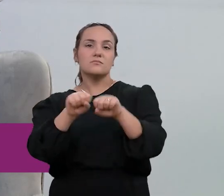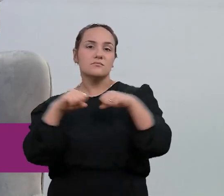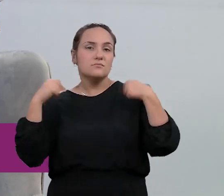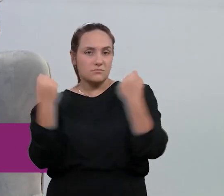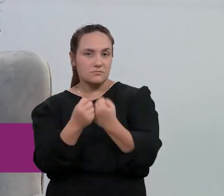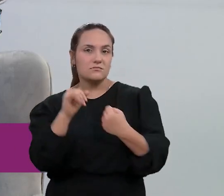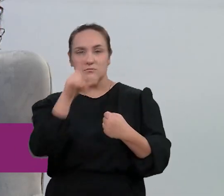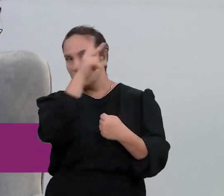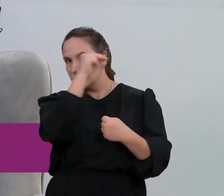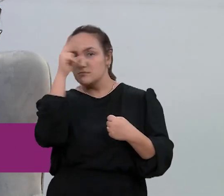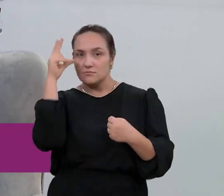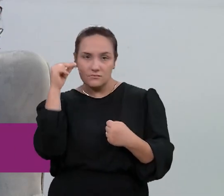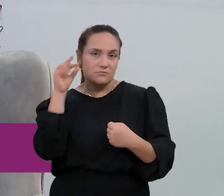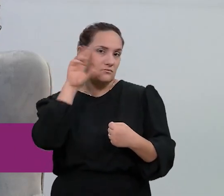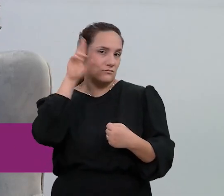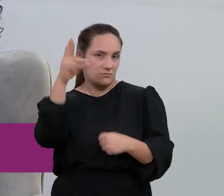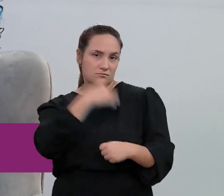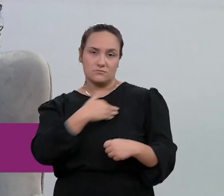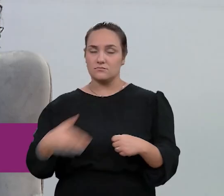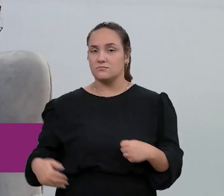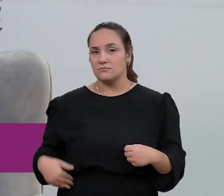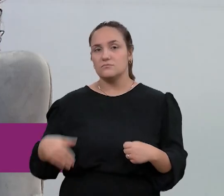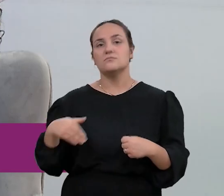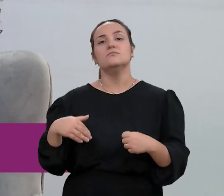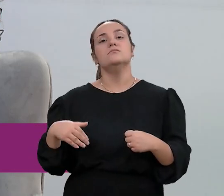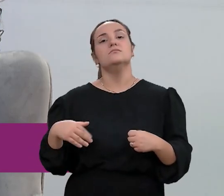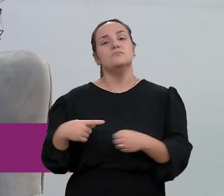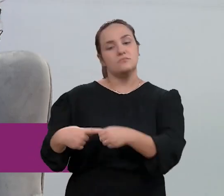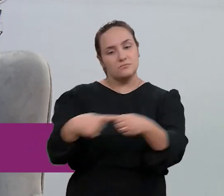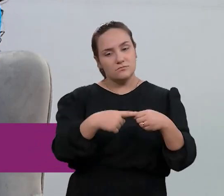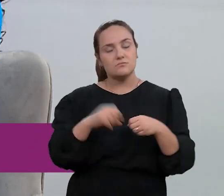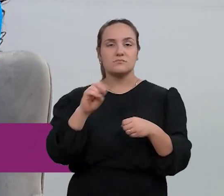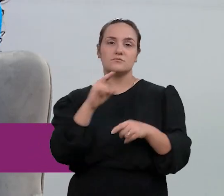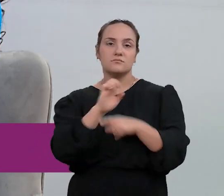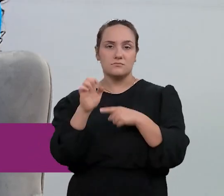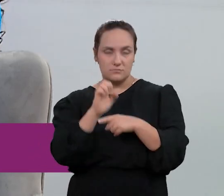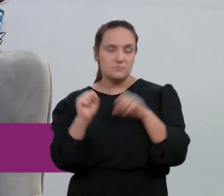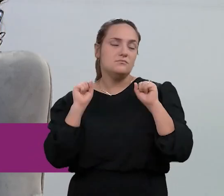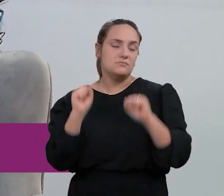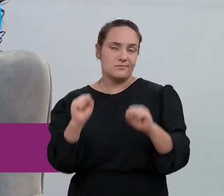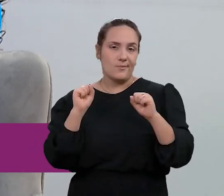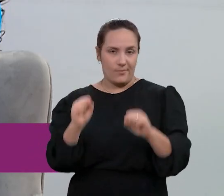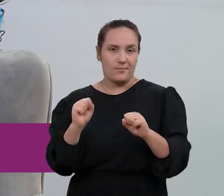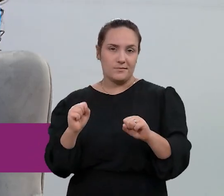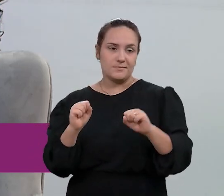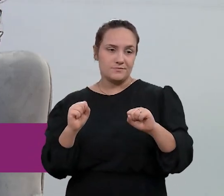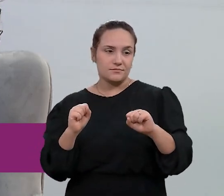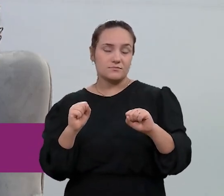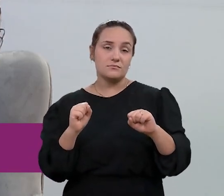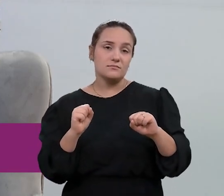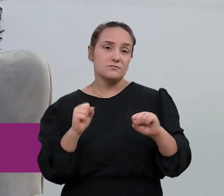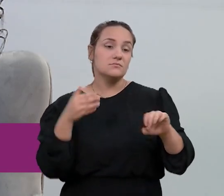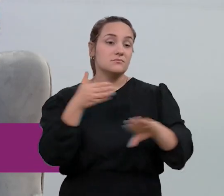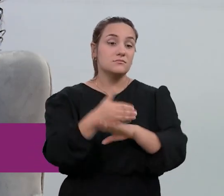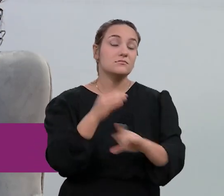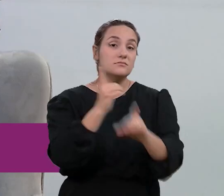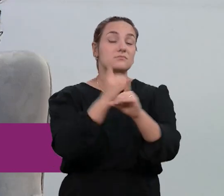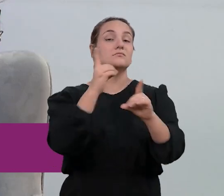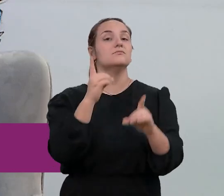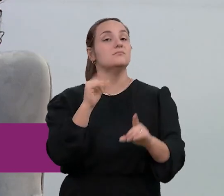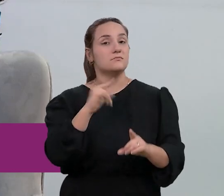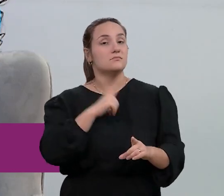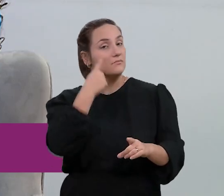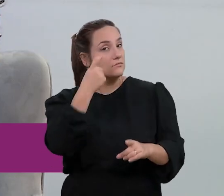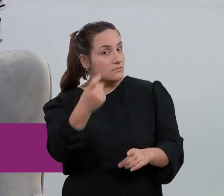desse seminários se as prefeituras os gestores públicos aí dos Municípios dos Estados eles também tenham esse interesse de